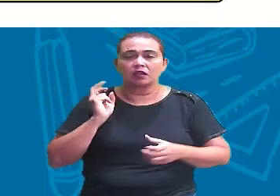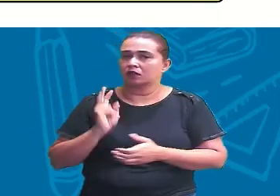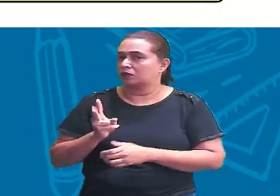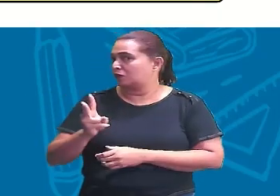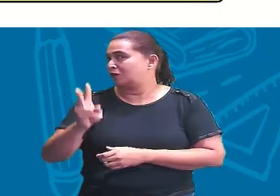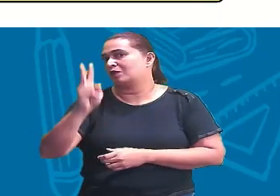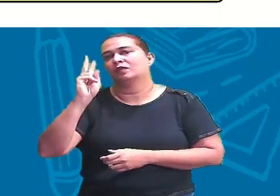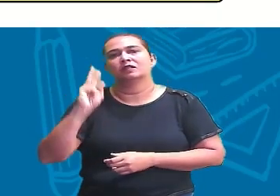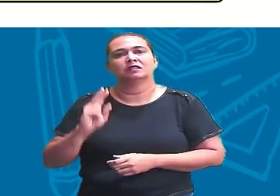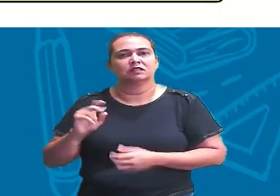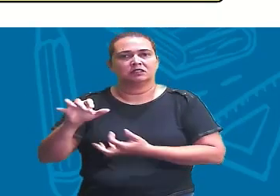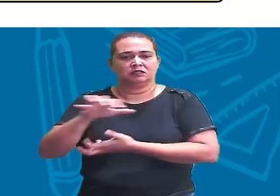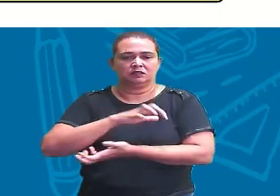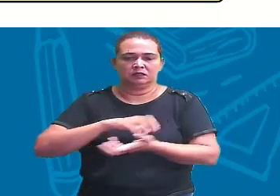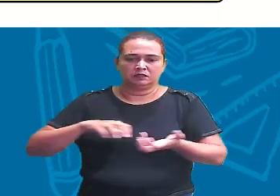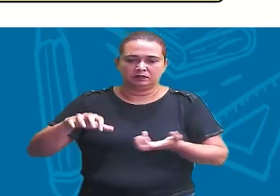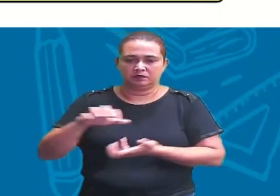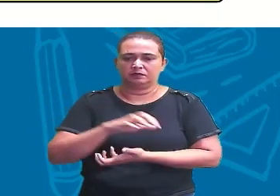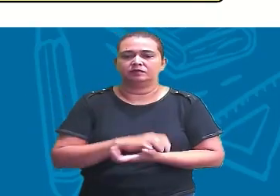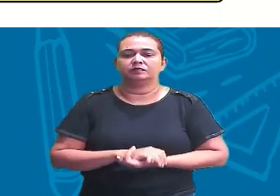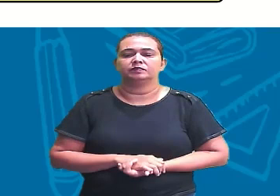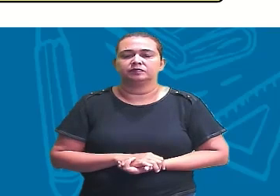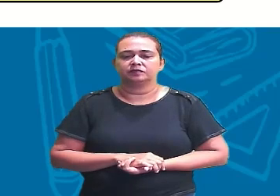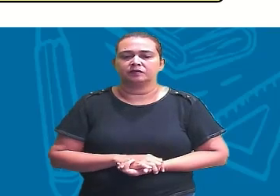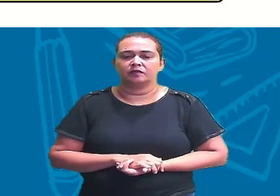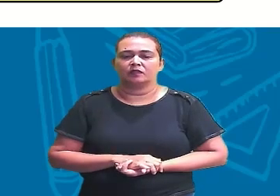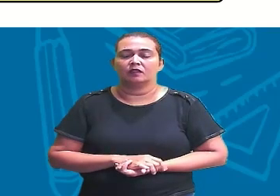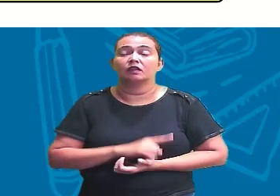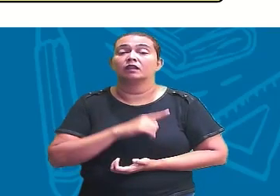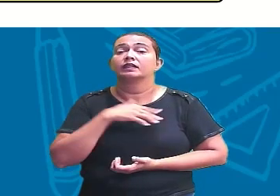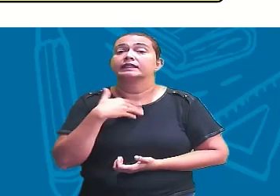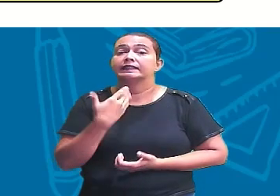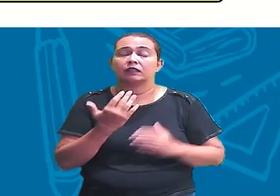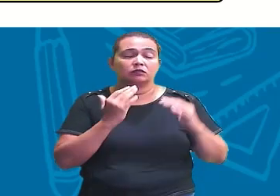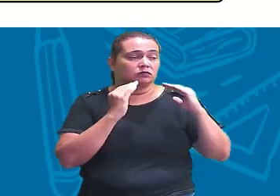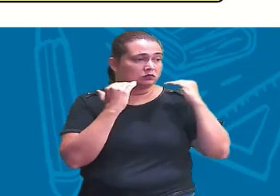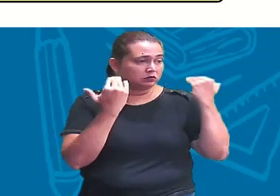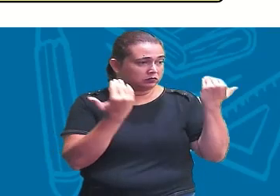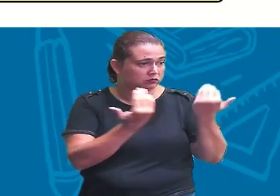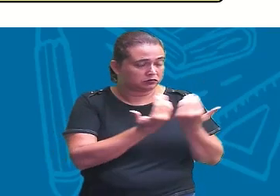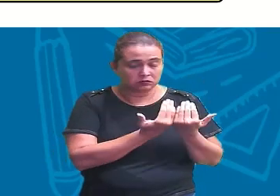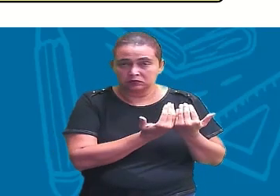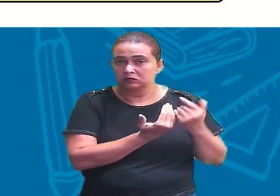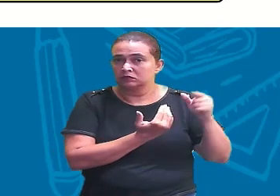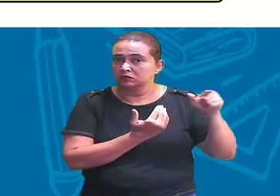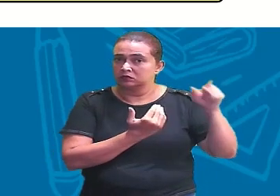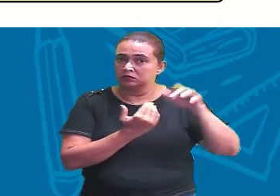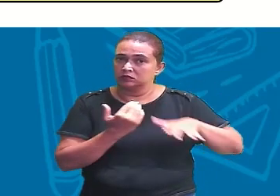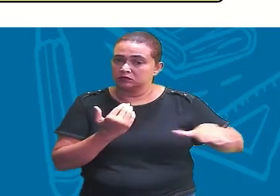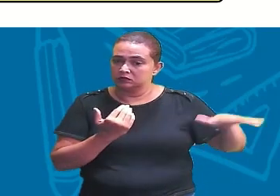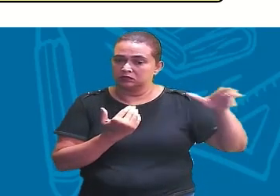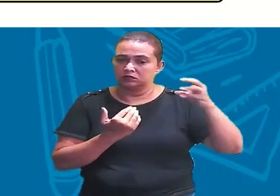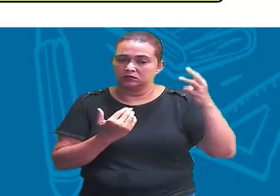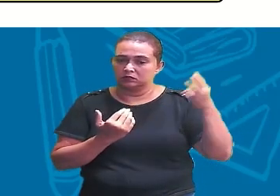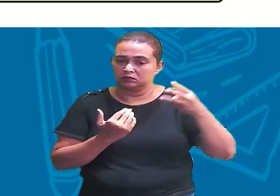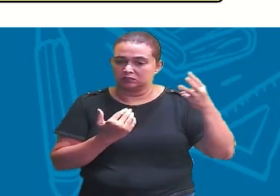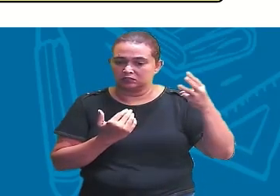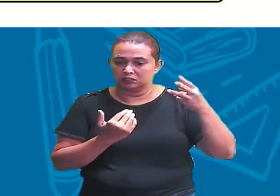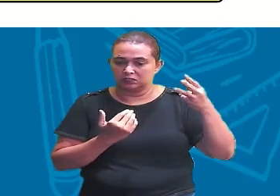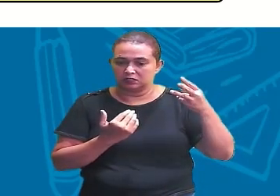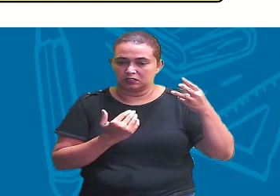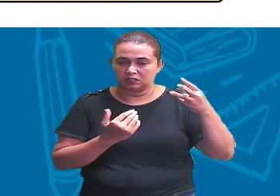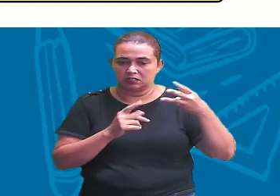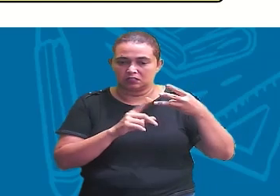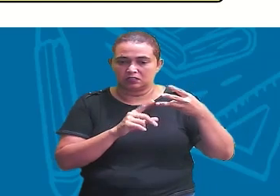Então, naquela assembleia formada pelo terceiro estado, o que é que vai ficar estabelecido? Aquela assembleia